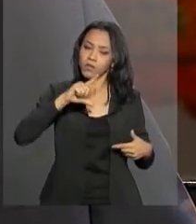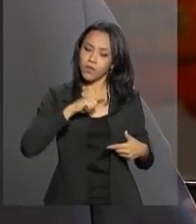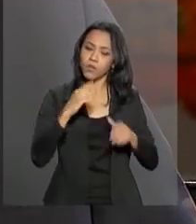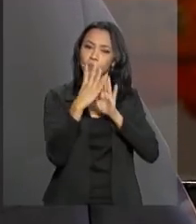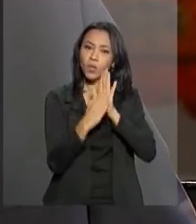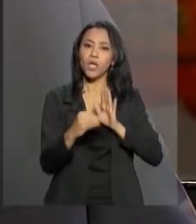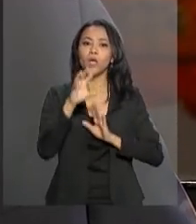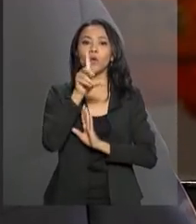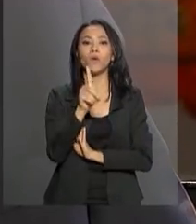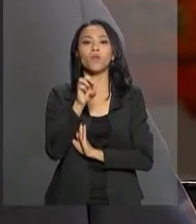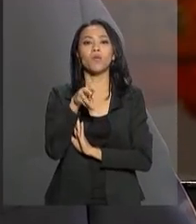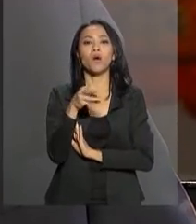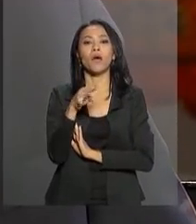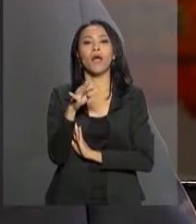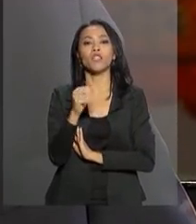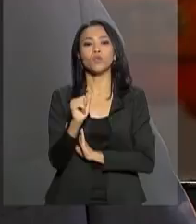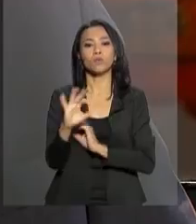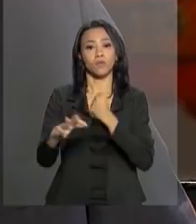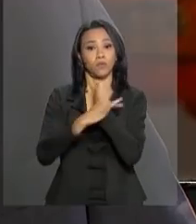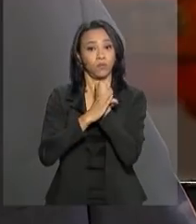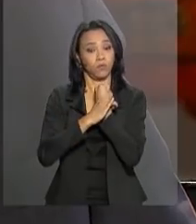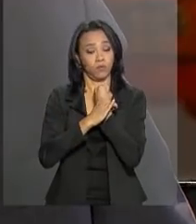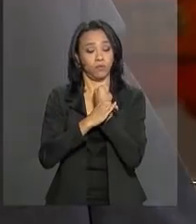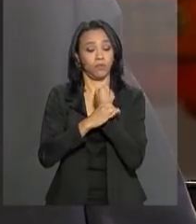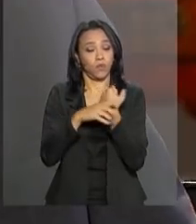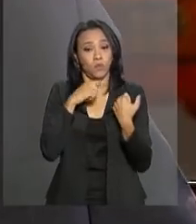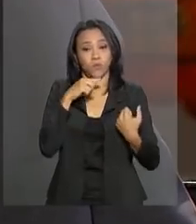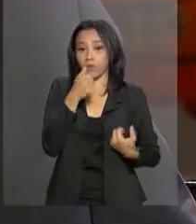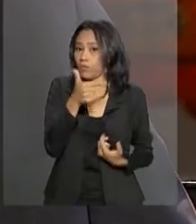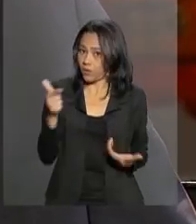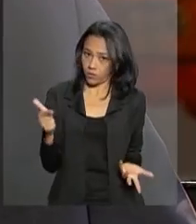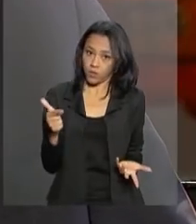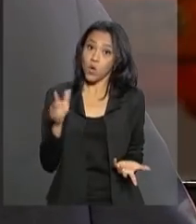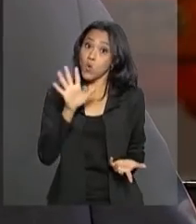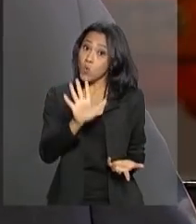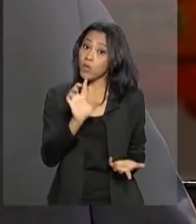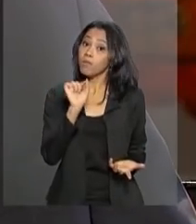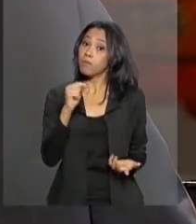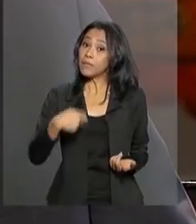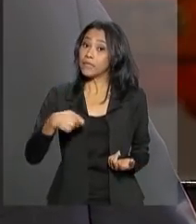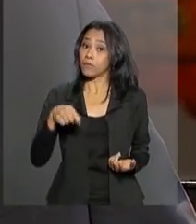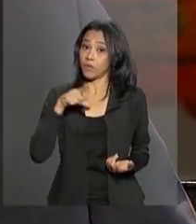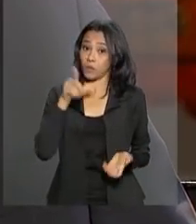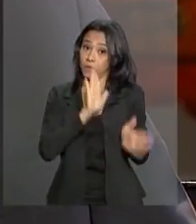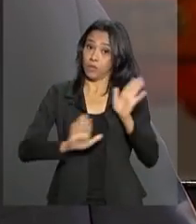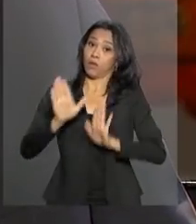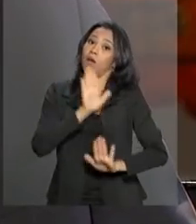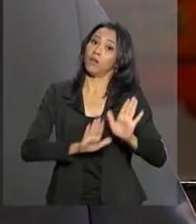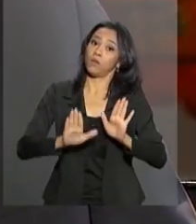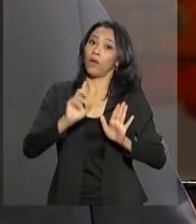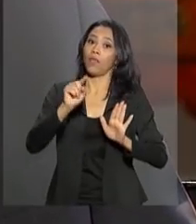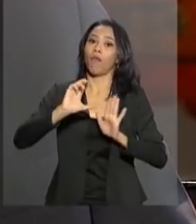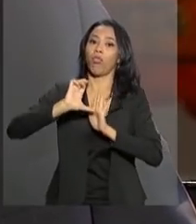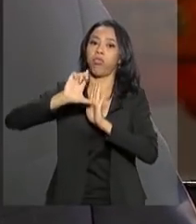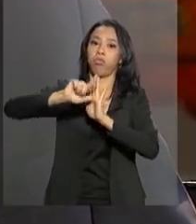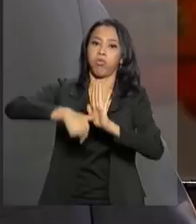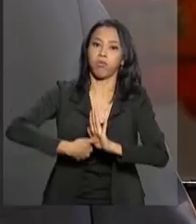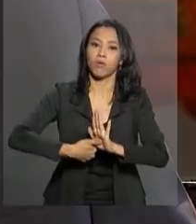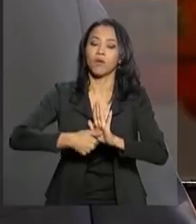democracia consolidada. Nós não temos a menor dúvida disso. O que nós precisamos tomar cuidado é não retroceder, não